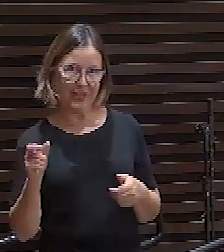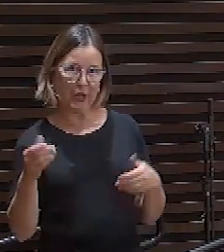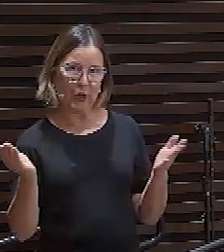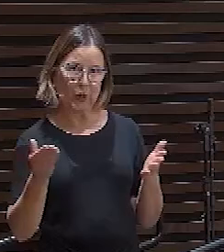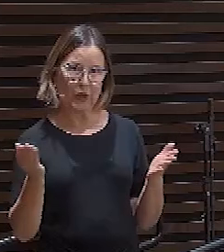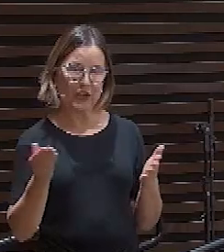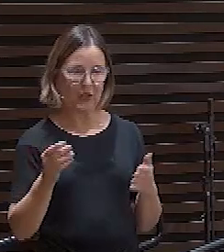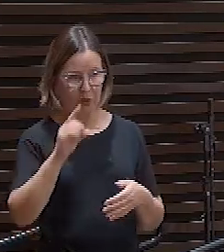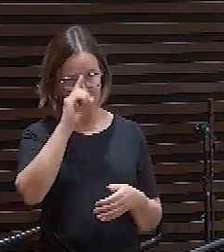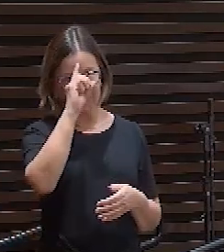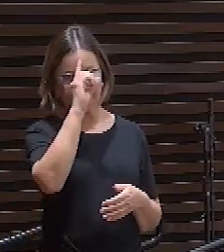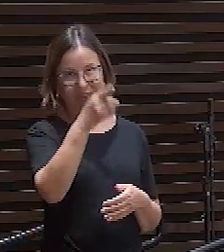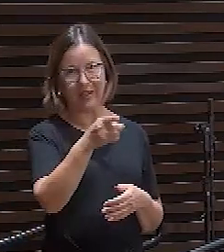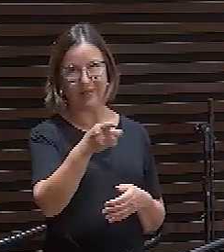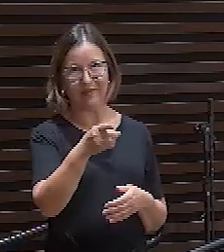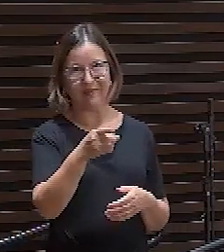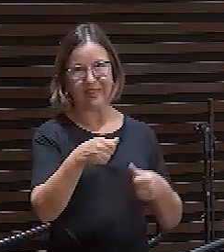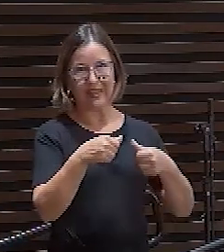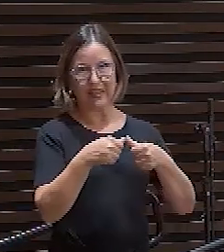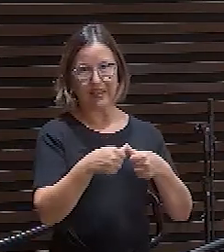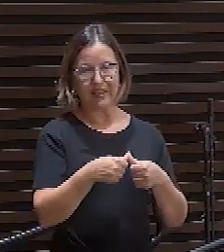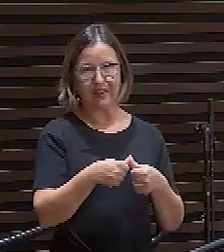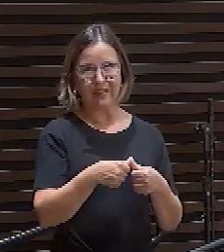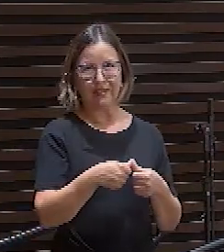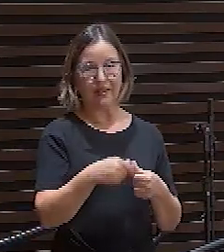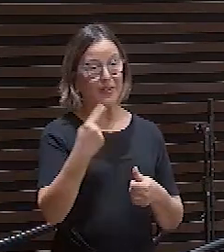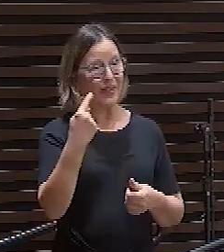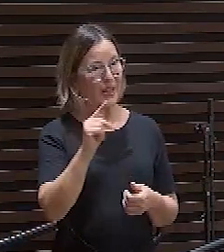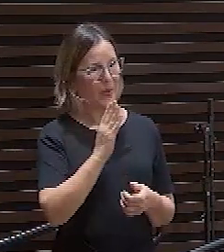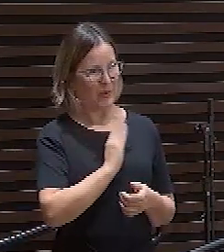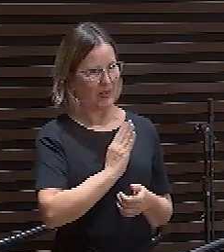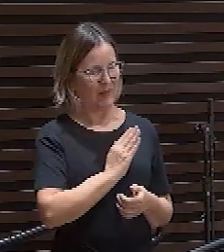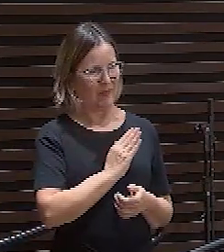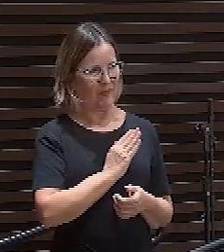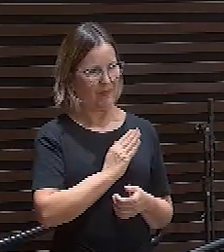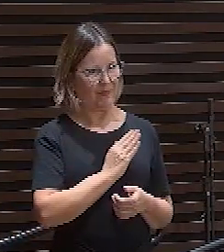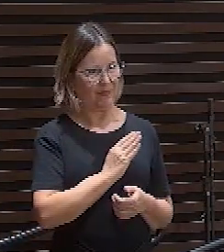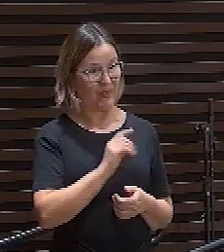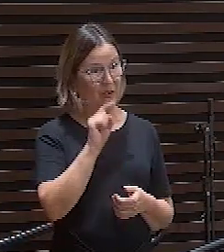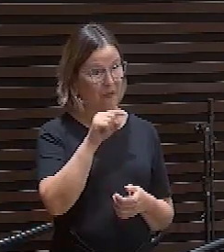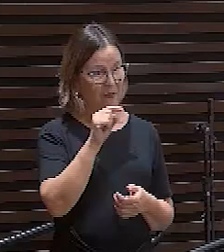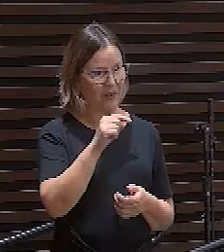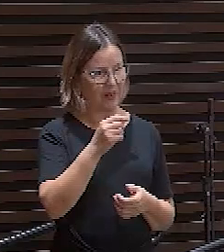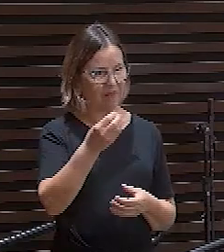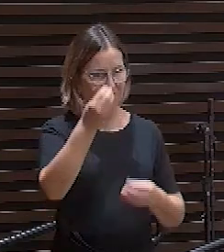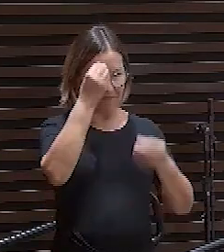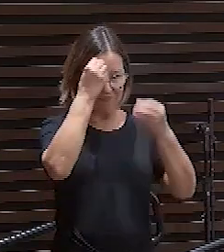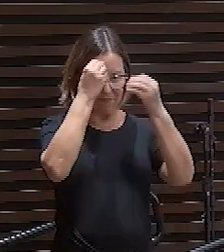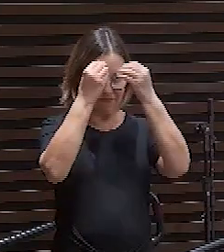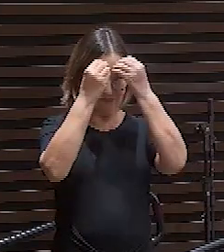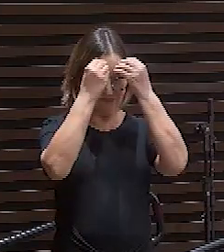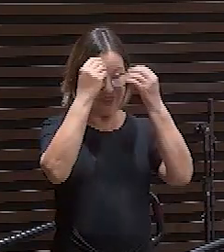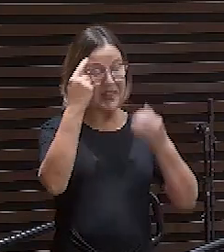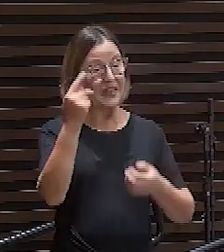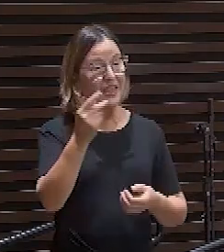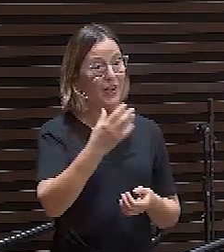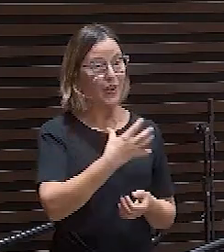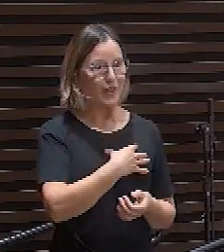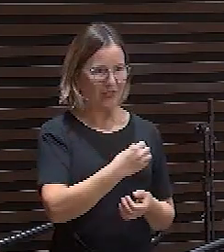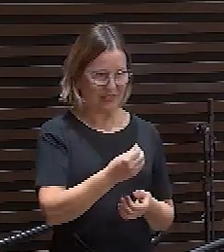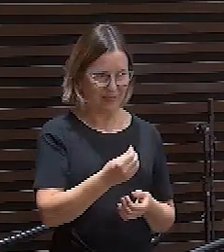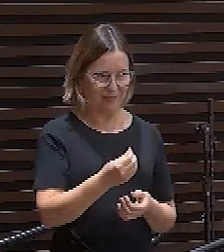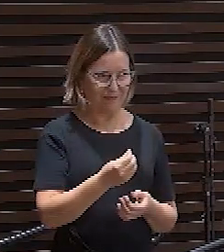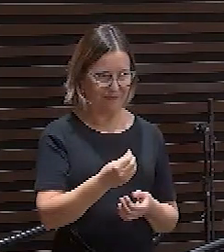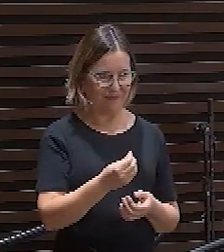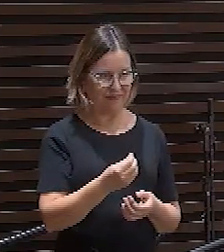que hoje te ordeno estarão no teu coração. Tu as inculcarás a teus filhos,